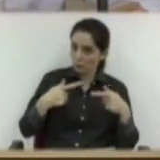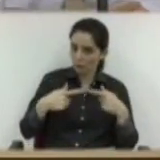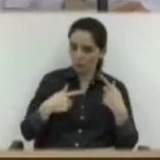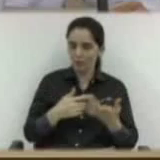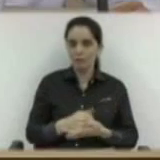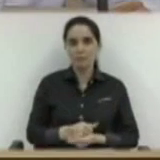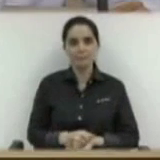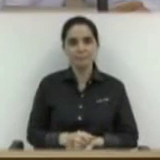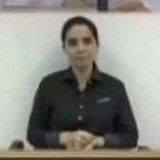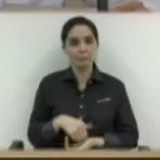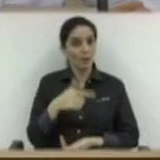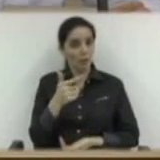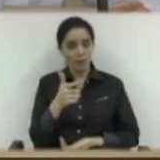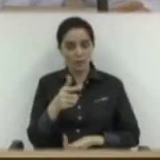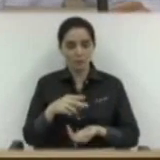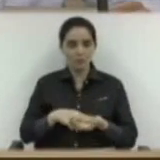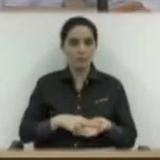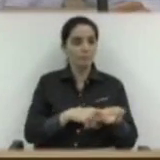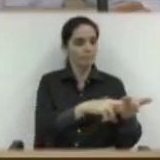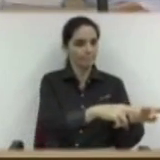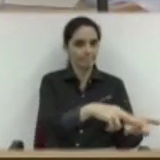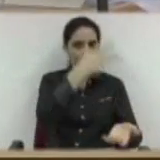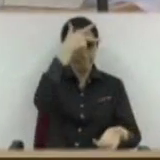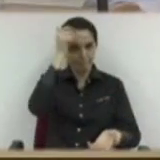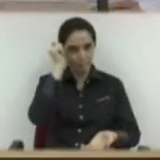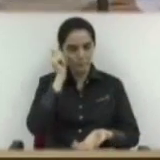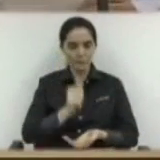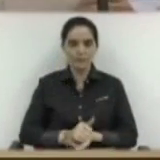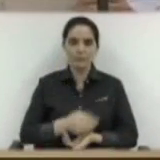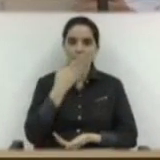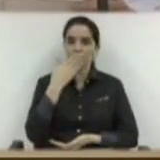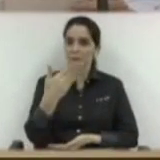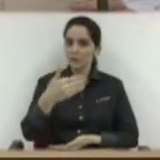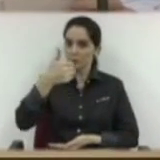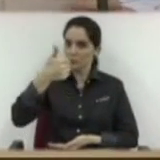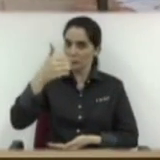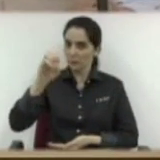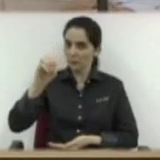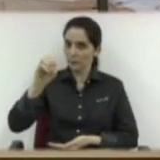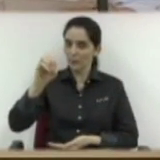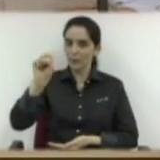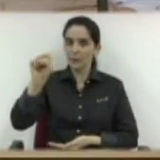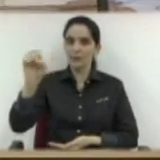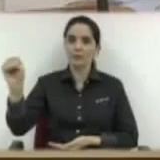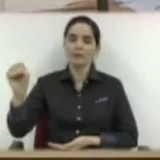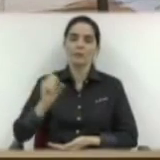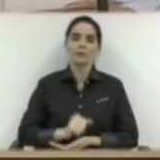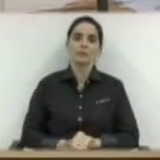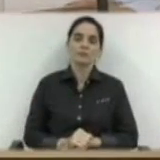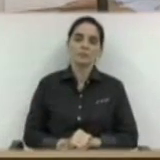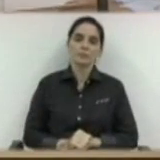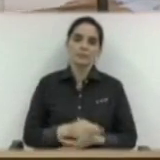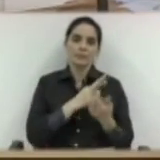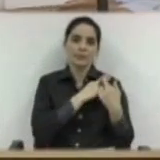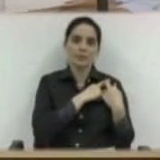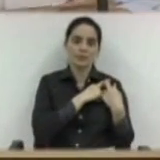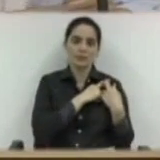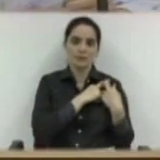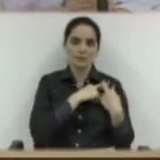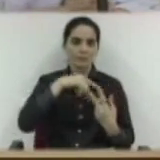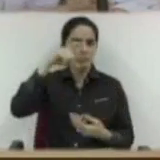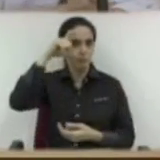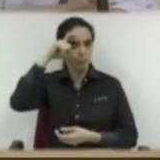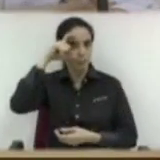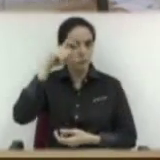em discussão. Não havendo quem queira, encaminhe-se ao Executivo. Requerimento 1088. Autor, vereador José